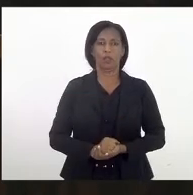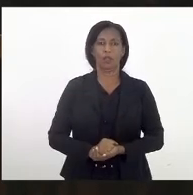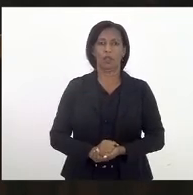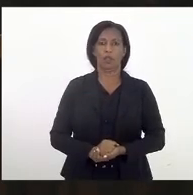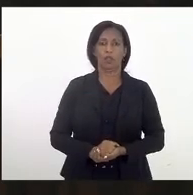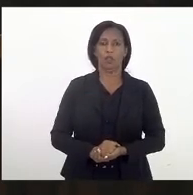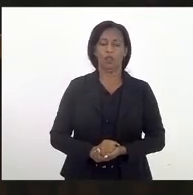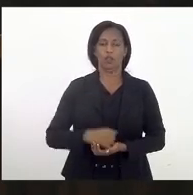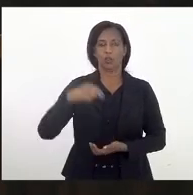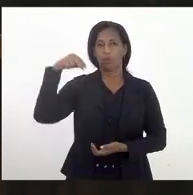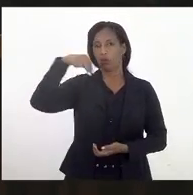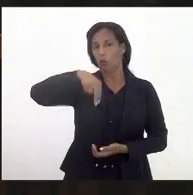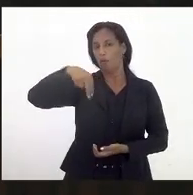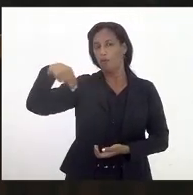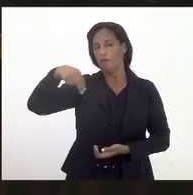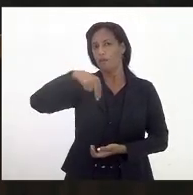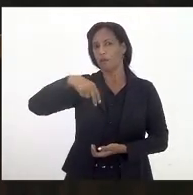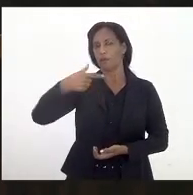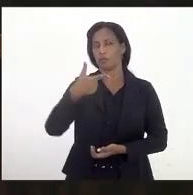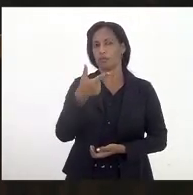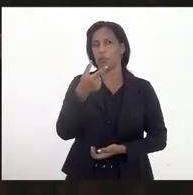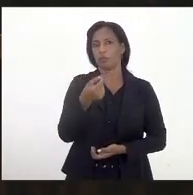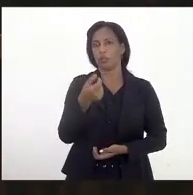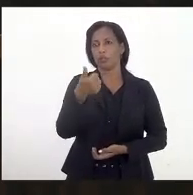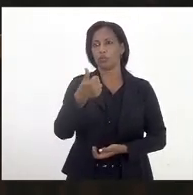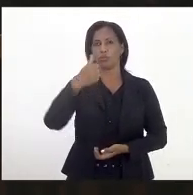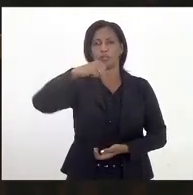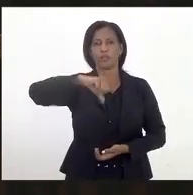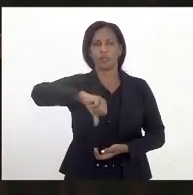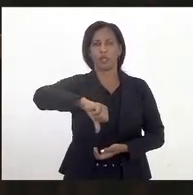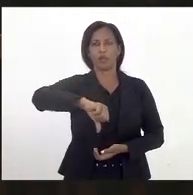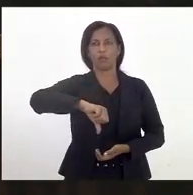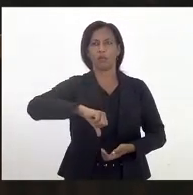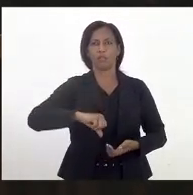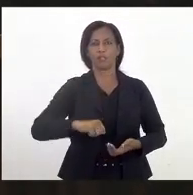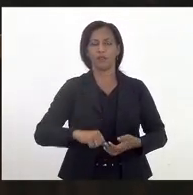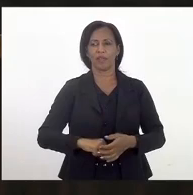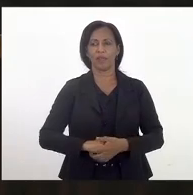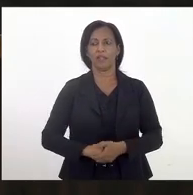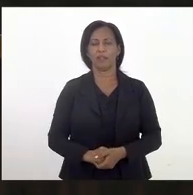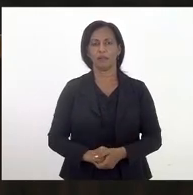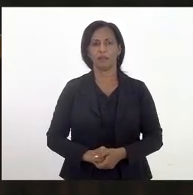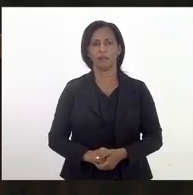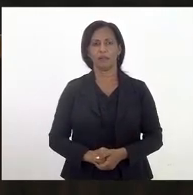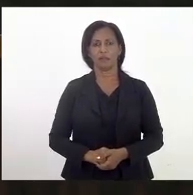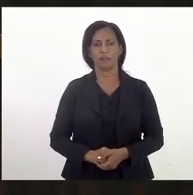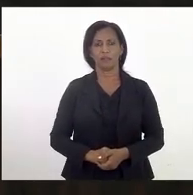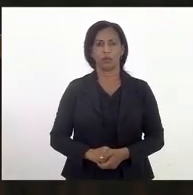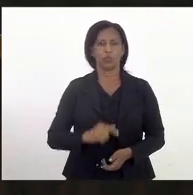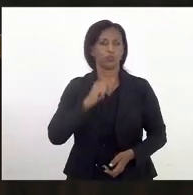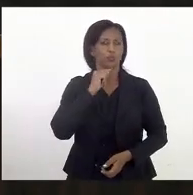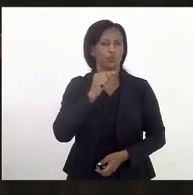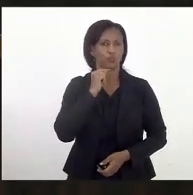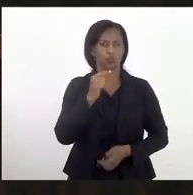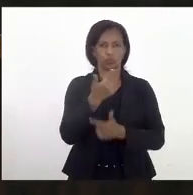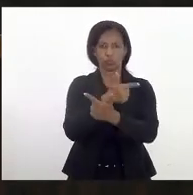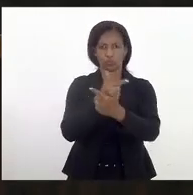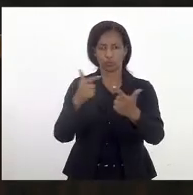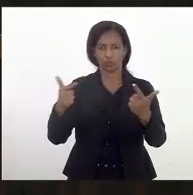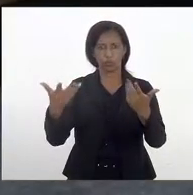19 quando fizemos modificações que estamos a refletindo o que vem repetindo já desde o final do ano passado então não sem dúvida